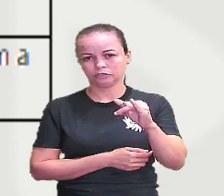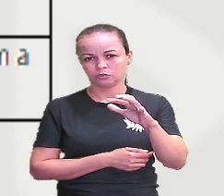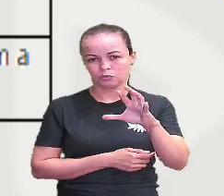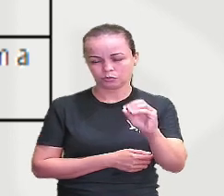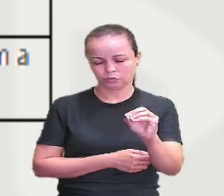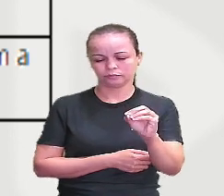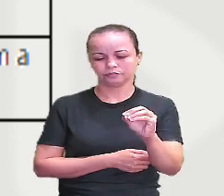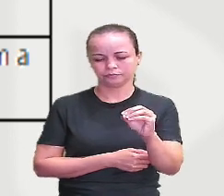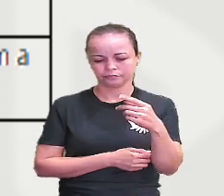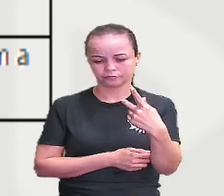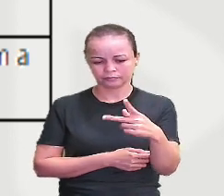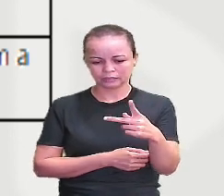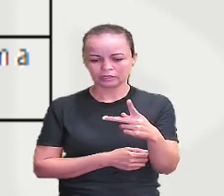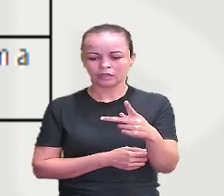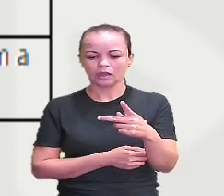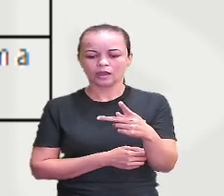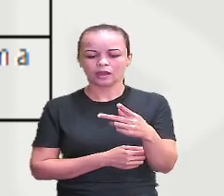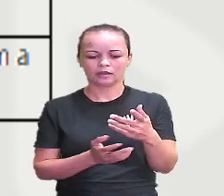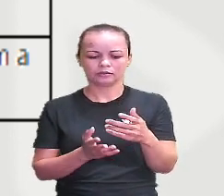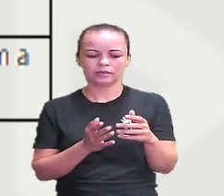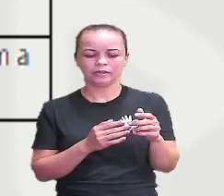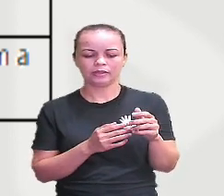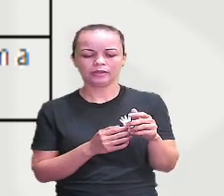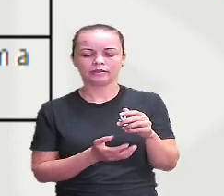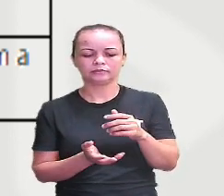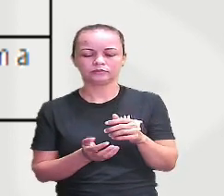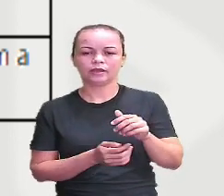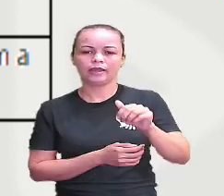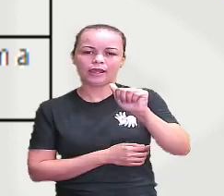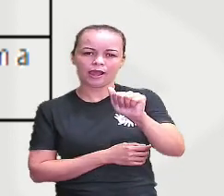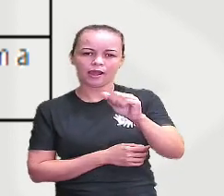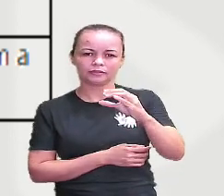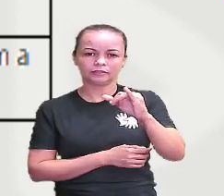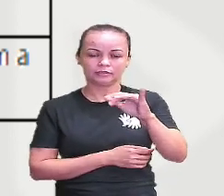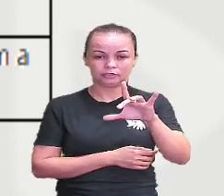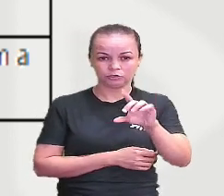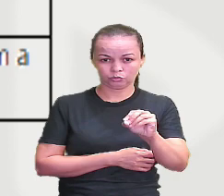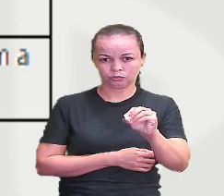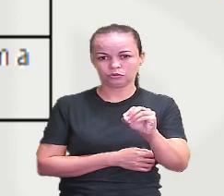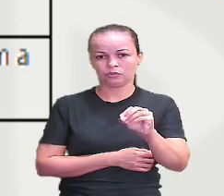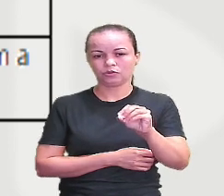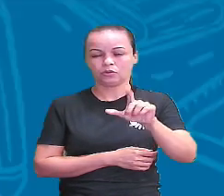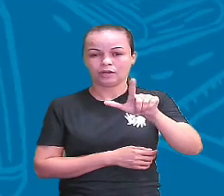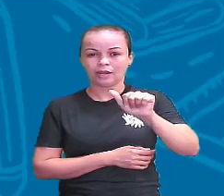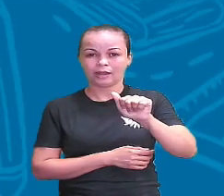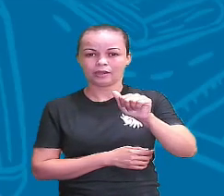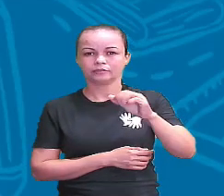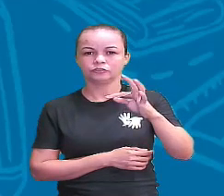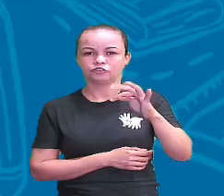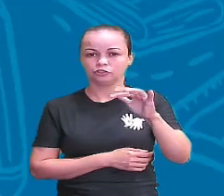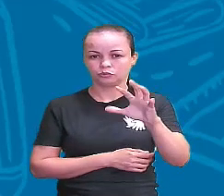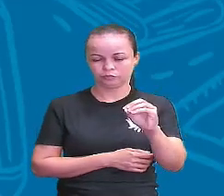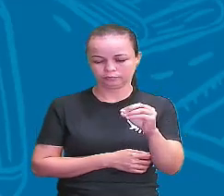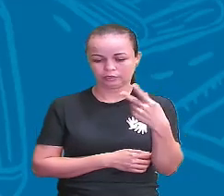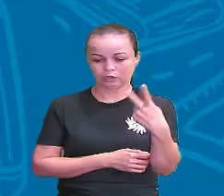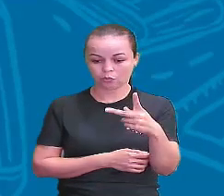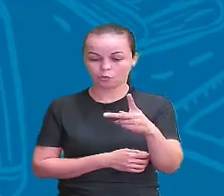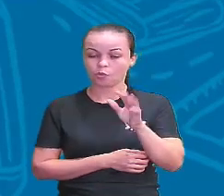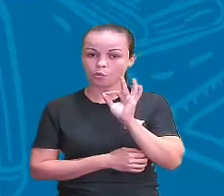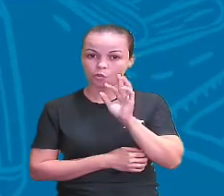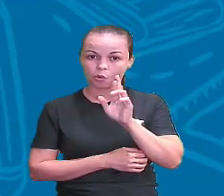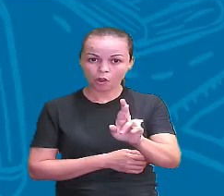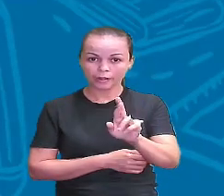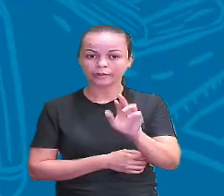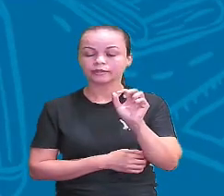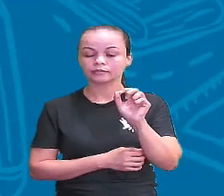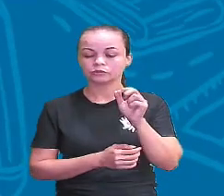de atenção, aí não é álcool lático, mas sim ácido lático, volta aqui comigo, para ninguém ter dúvida. Ali, gente, o correto é